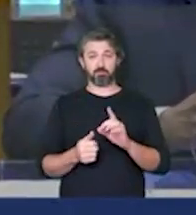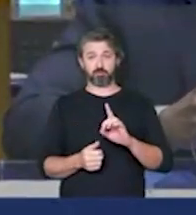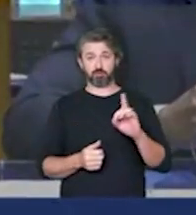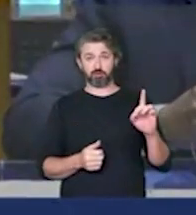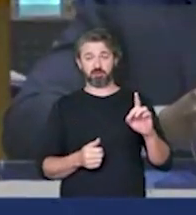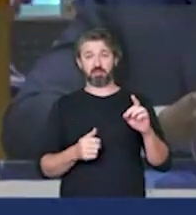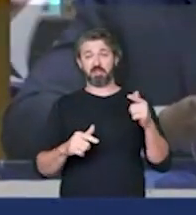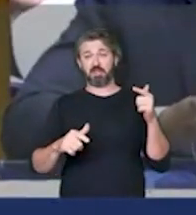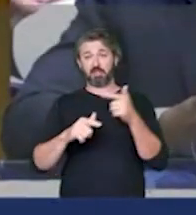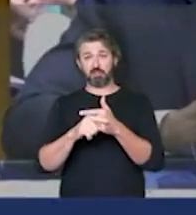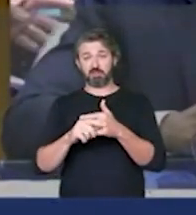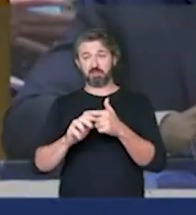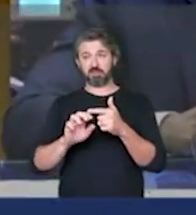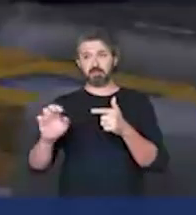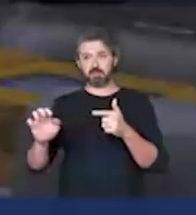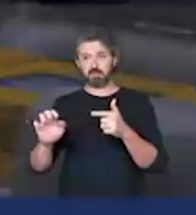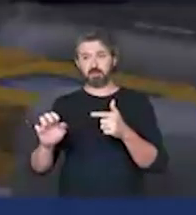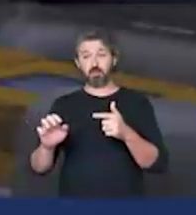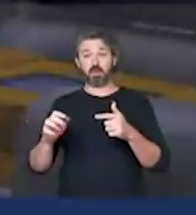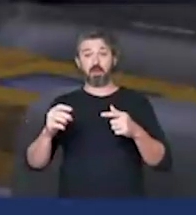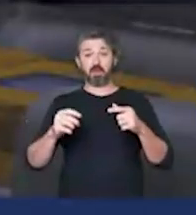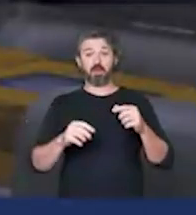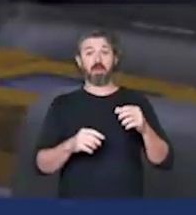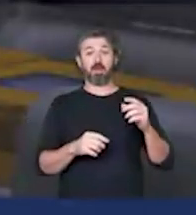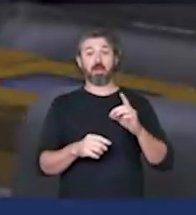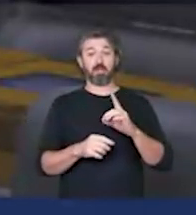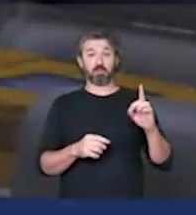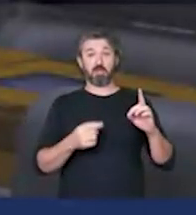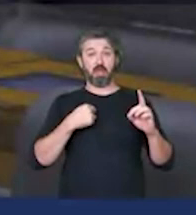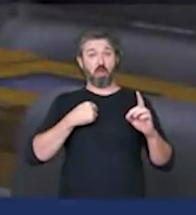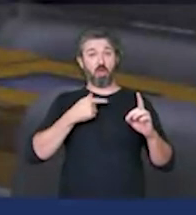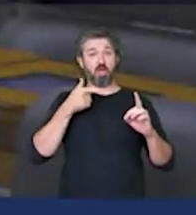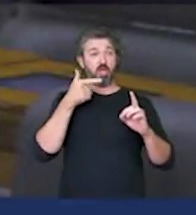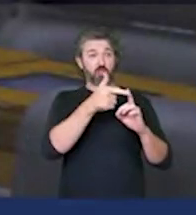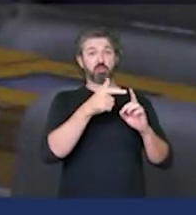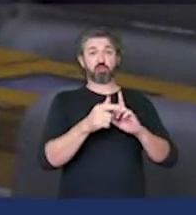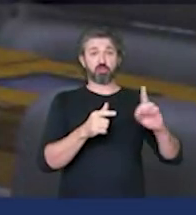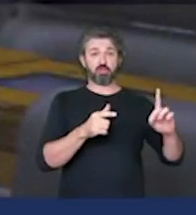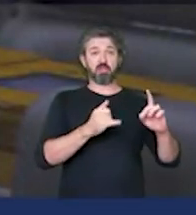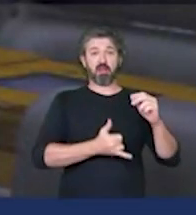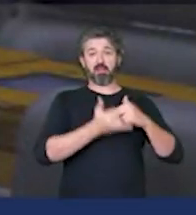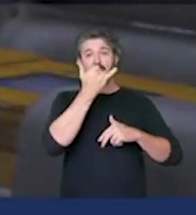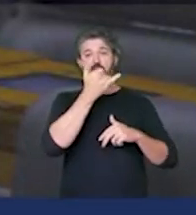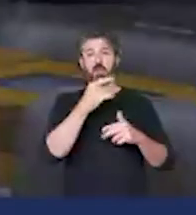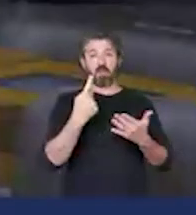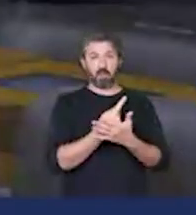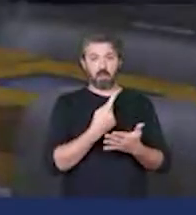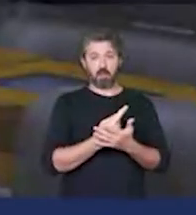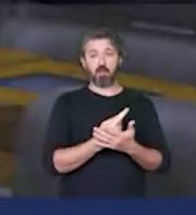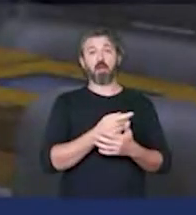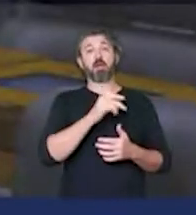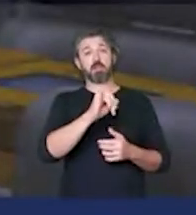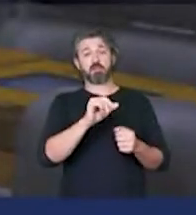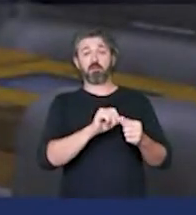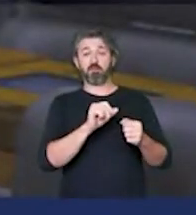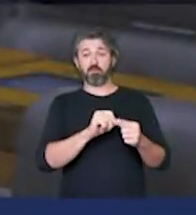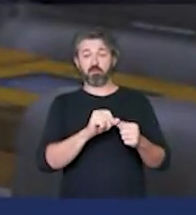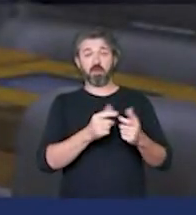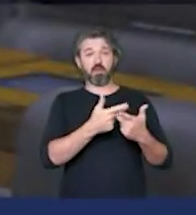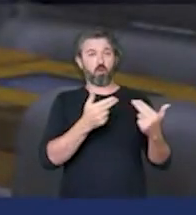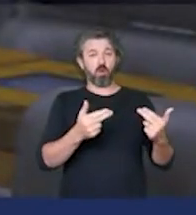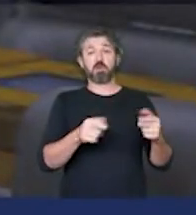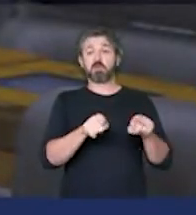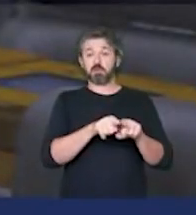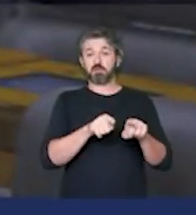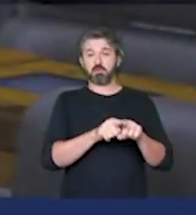direitas criticam as esquerdas. Não, da direita a qual eu me filio, critica a própria direita também quando ela trai os seus valores, quando ela erra e quando ela promove